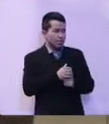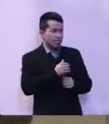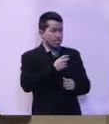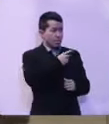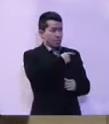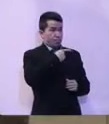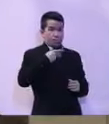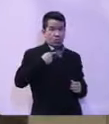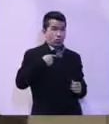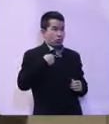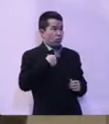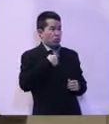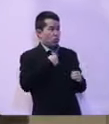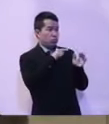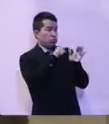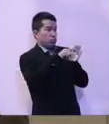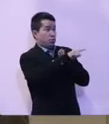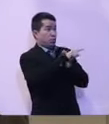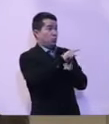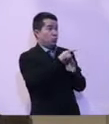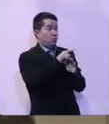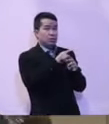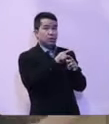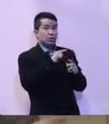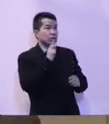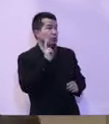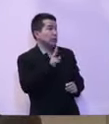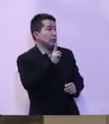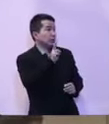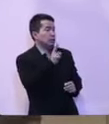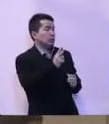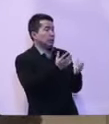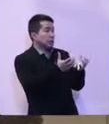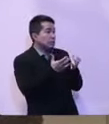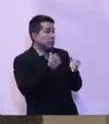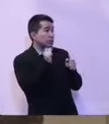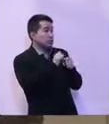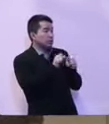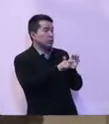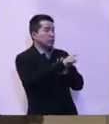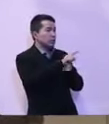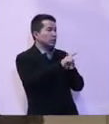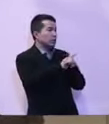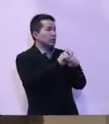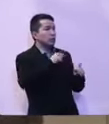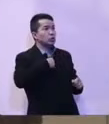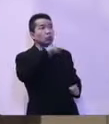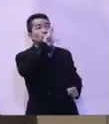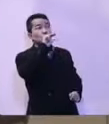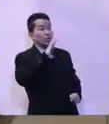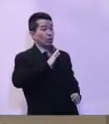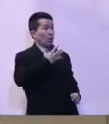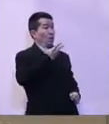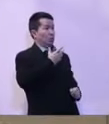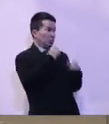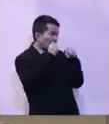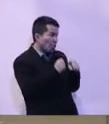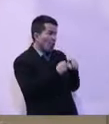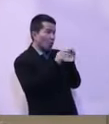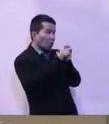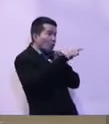fazer e nunca tive para quem fazer e nem coragem de fazer. E ela me disse assim: